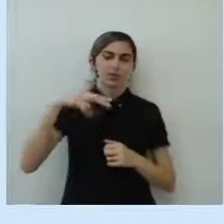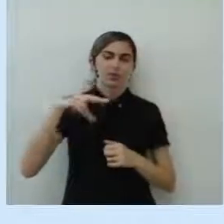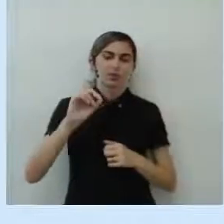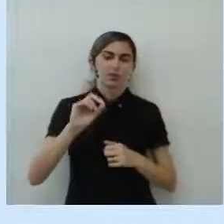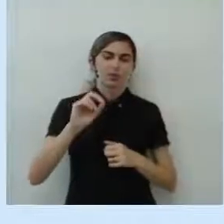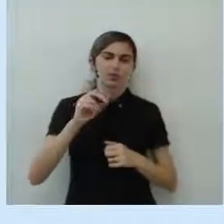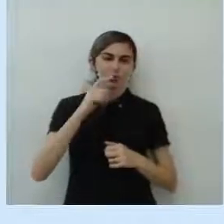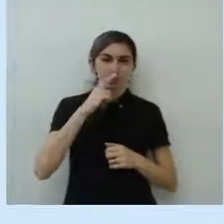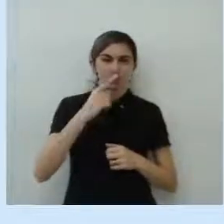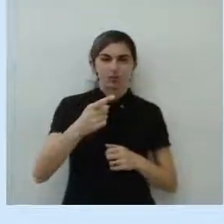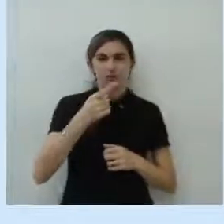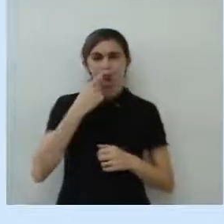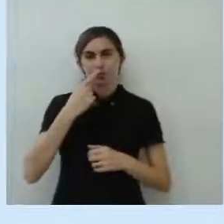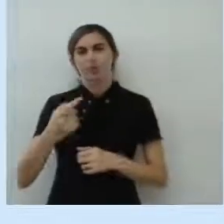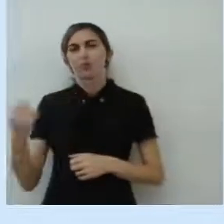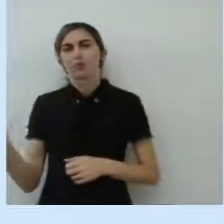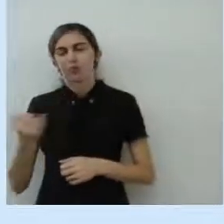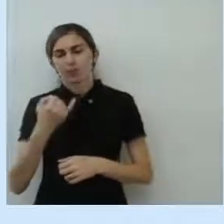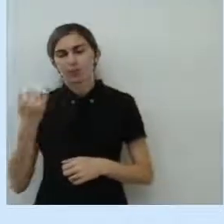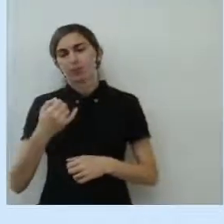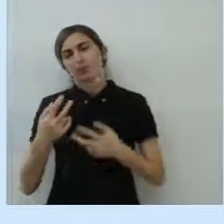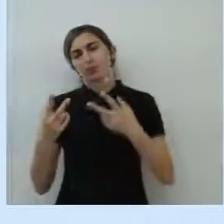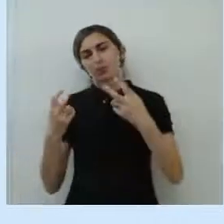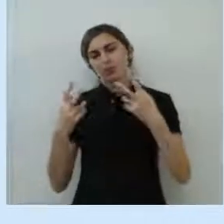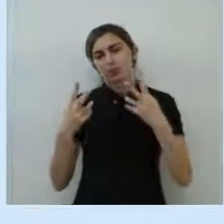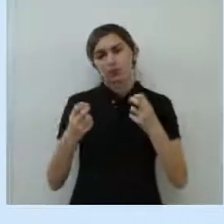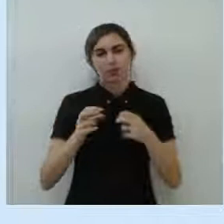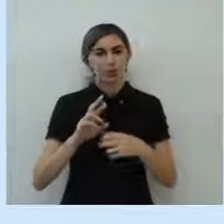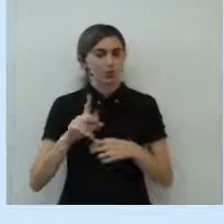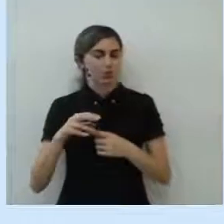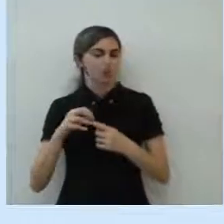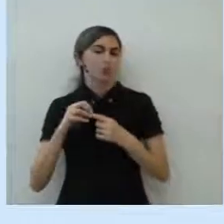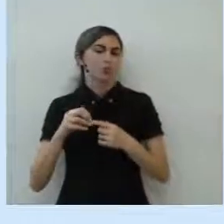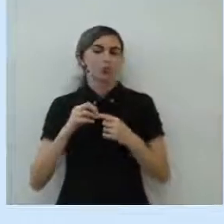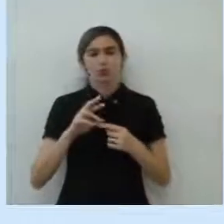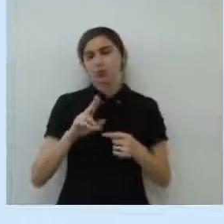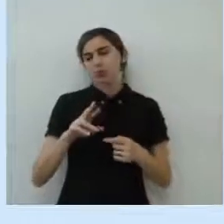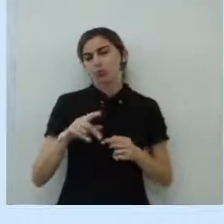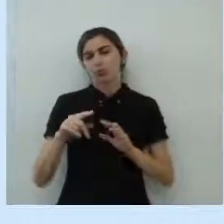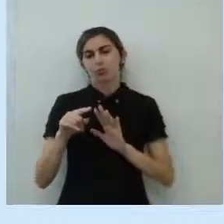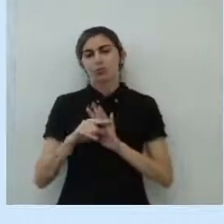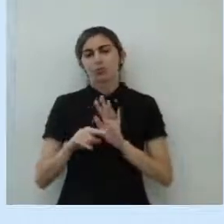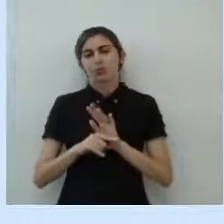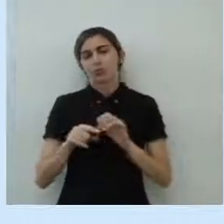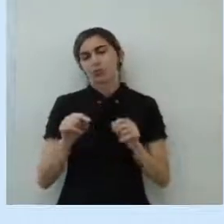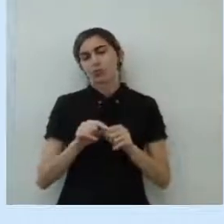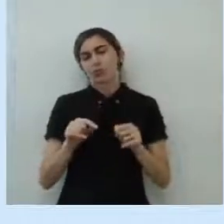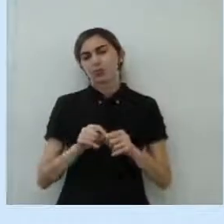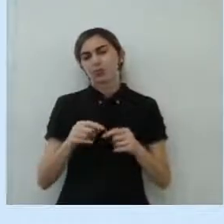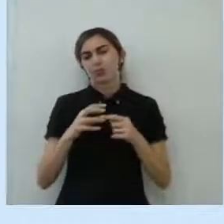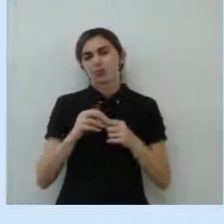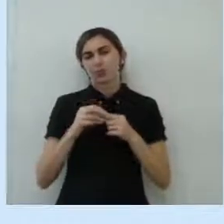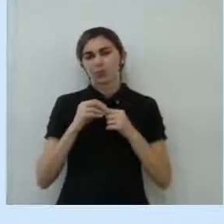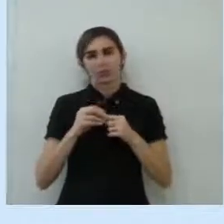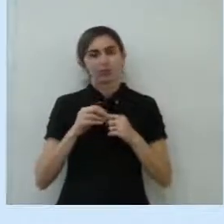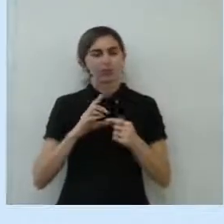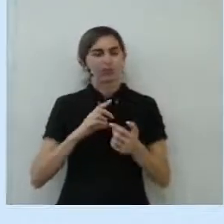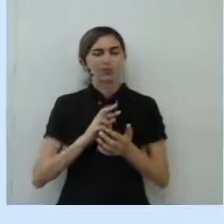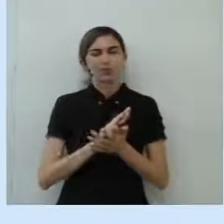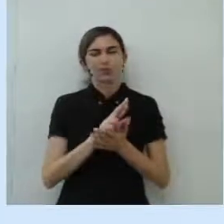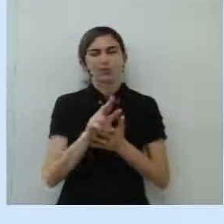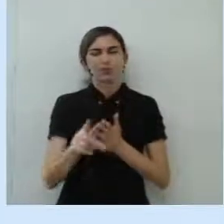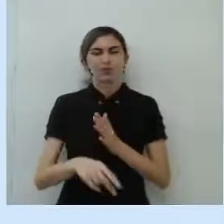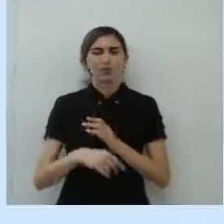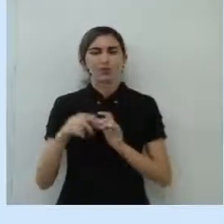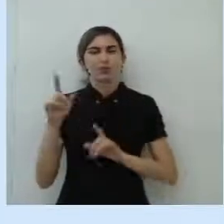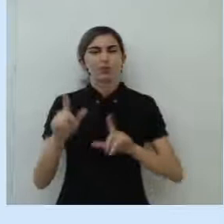Chacrinha. Então, pessoal, é importante a gente perceber o seguinte, não foi o único programa que ele fez. Não foi o único. Ele fez vários